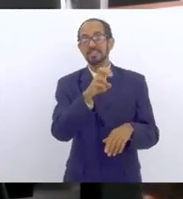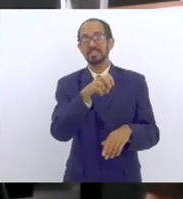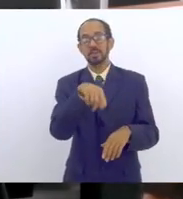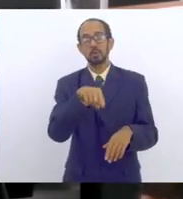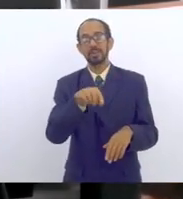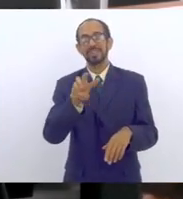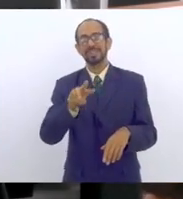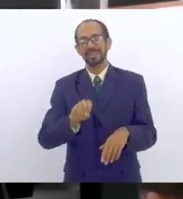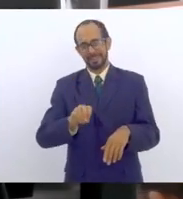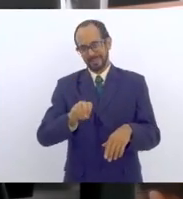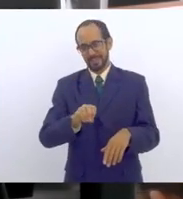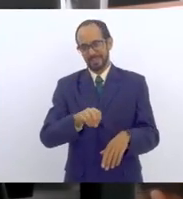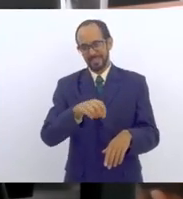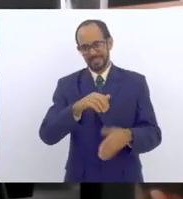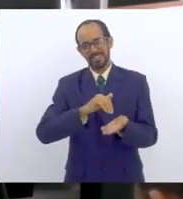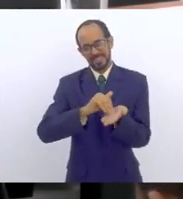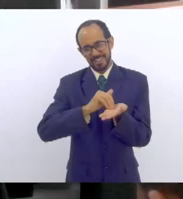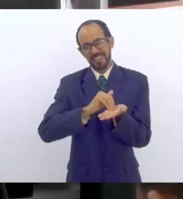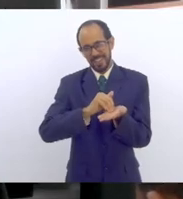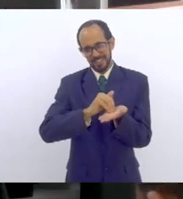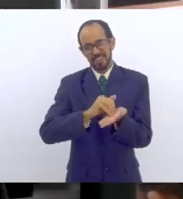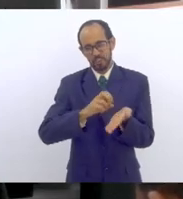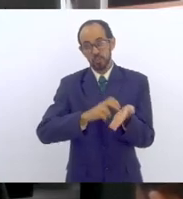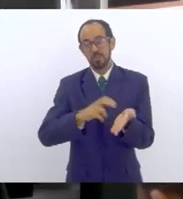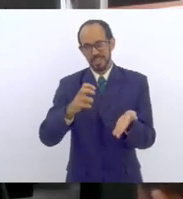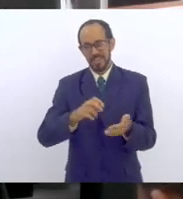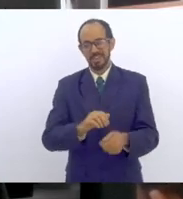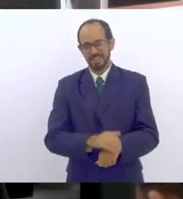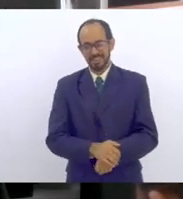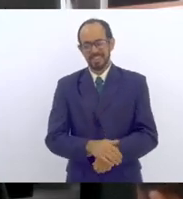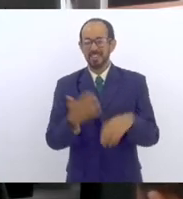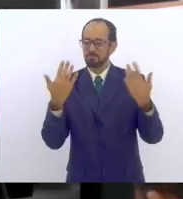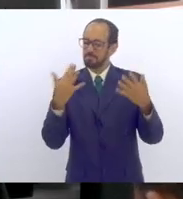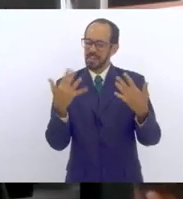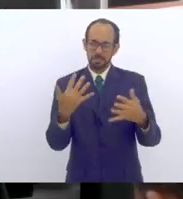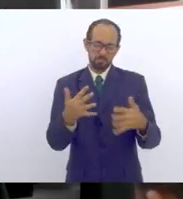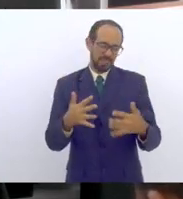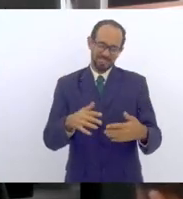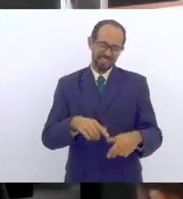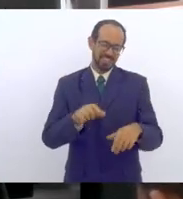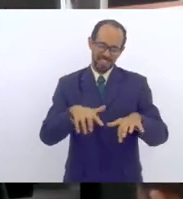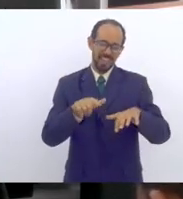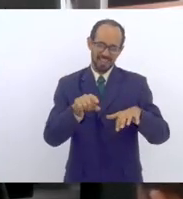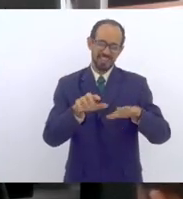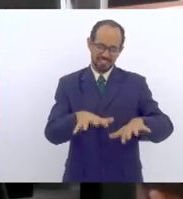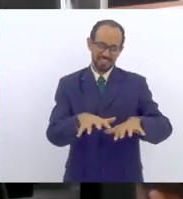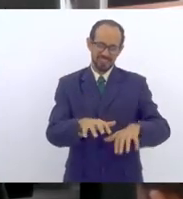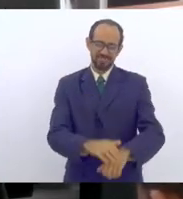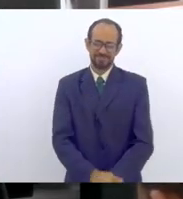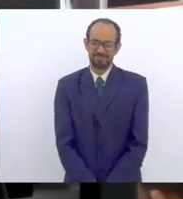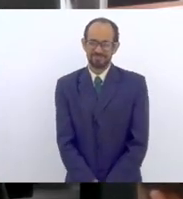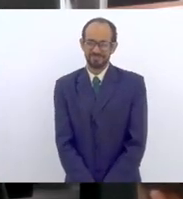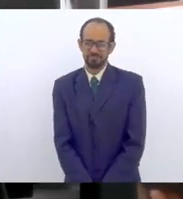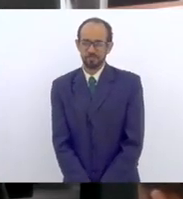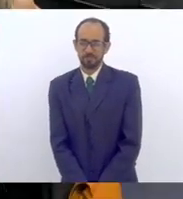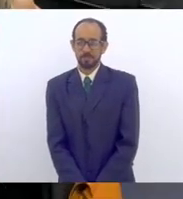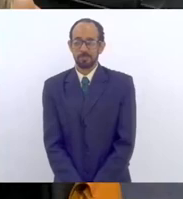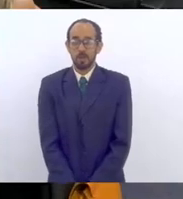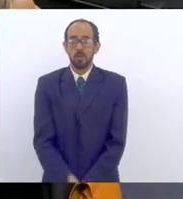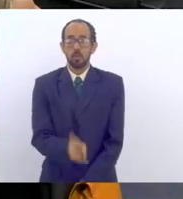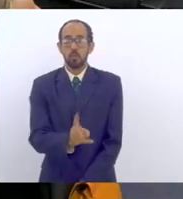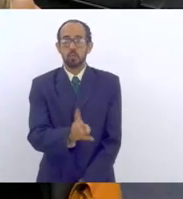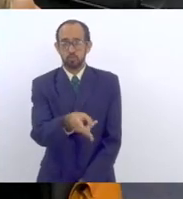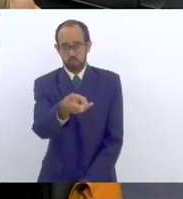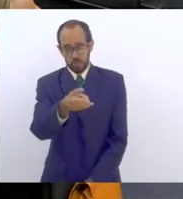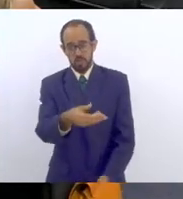ele mas tá de parabéns pela dedicação a coisa pública esse aqui é o mais importante dando prosseguimento